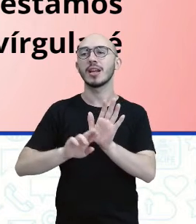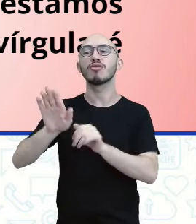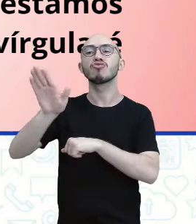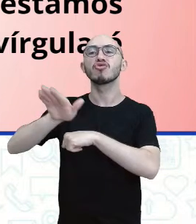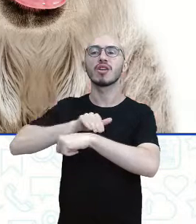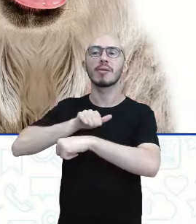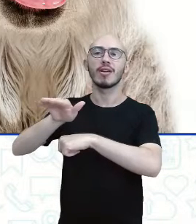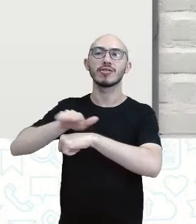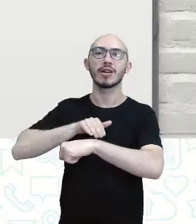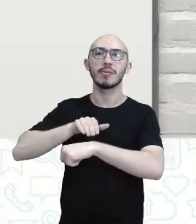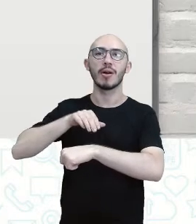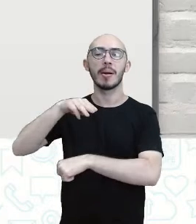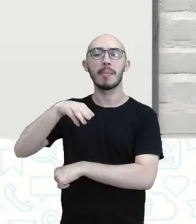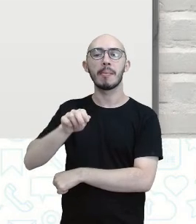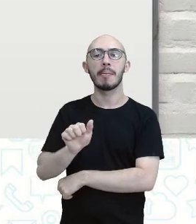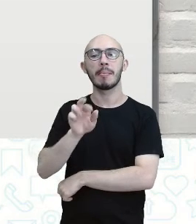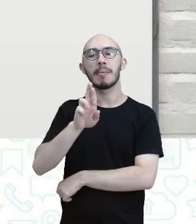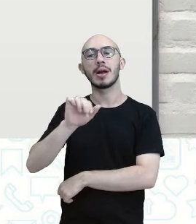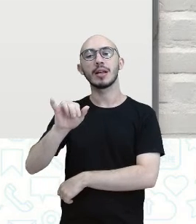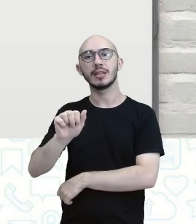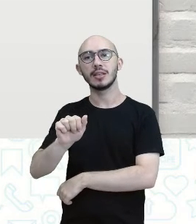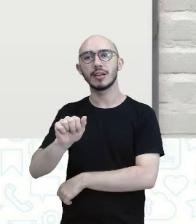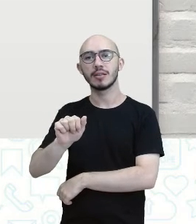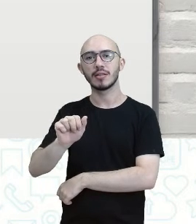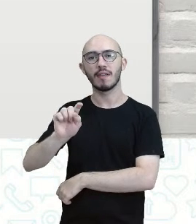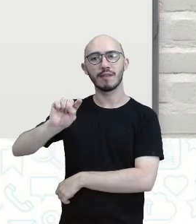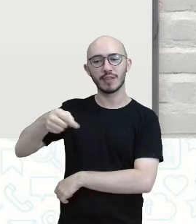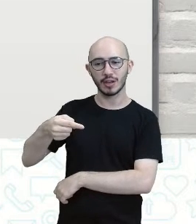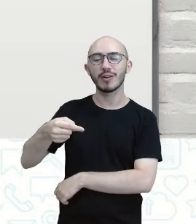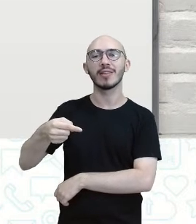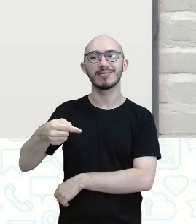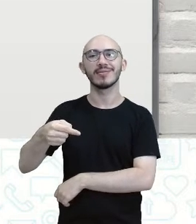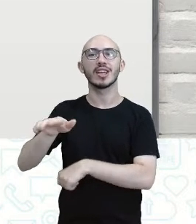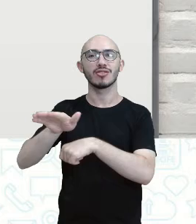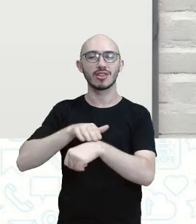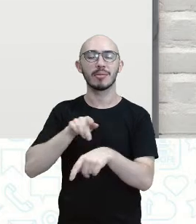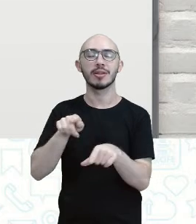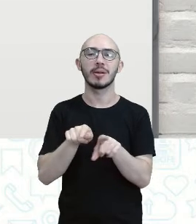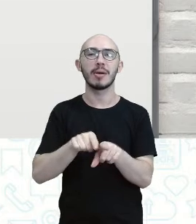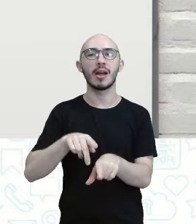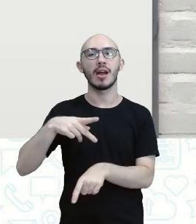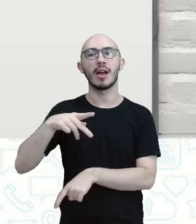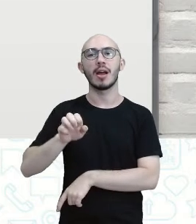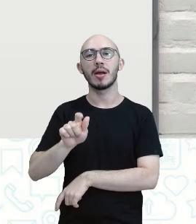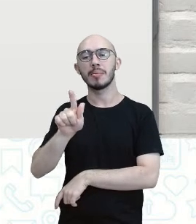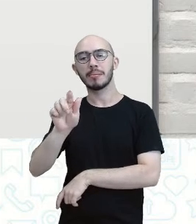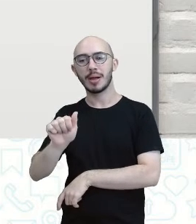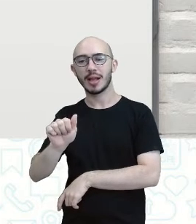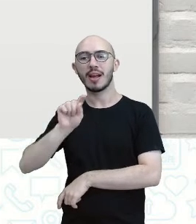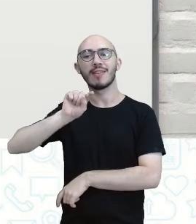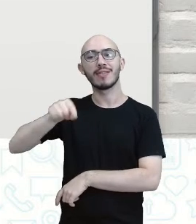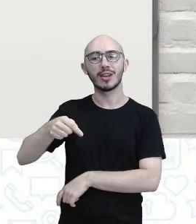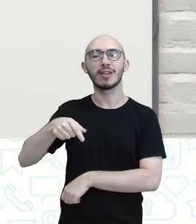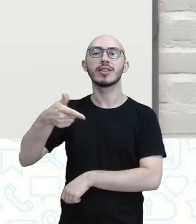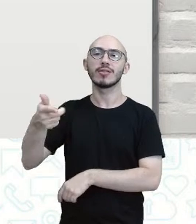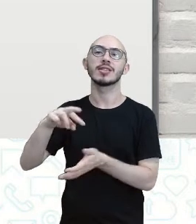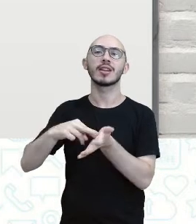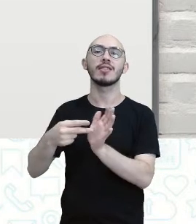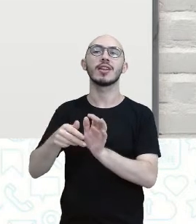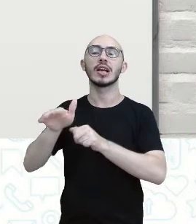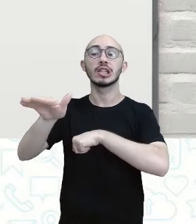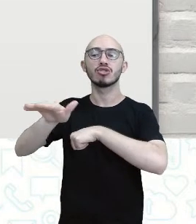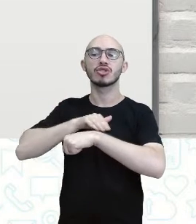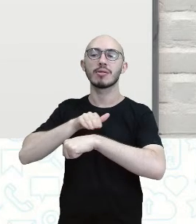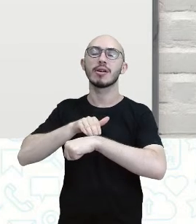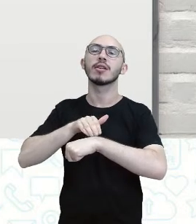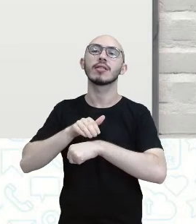uma invocação. Ó. Quando eu digo pega ladrão, aqui eu estou isolando o vocativo. E quando eu digo Maria, estuda todos